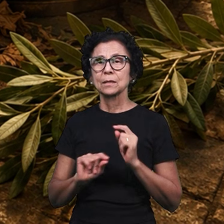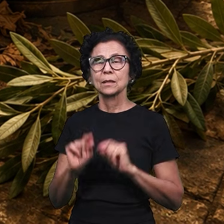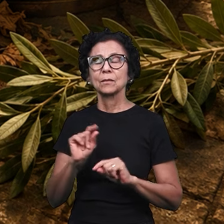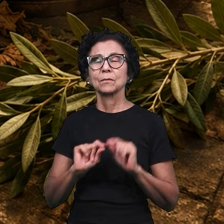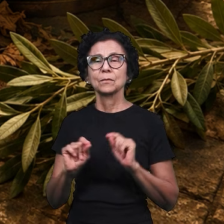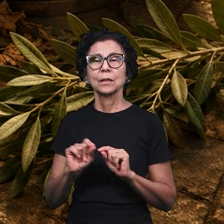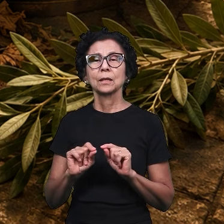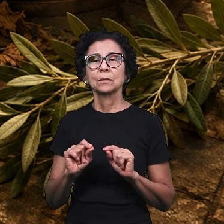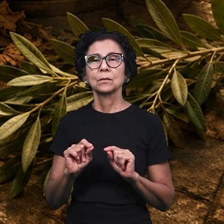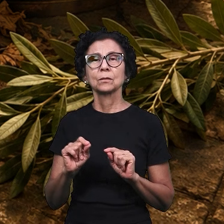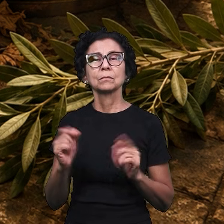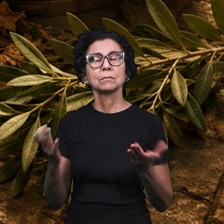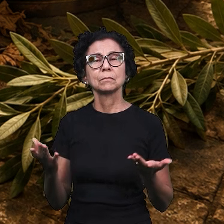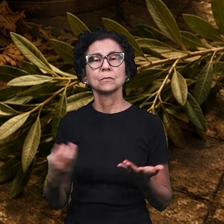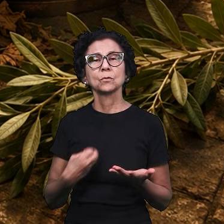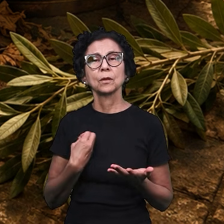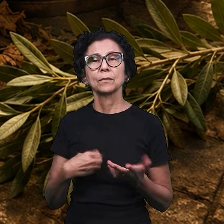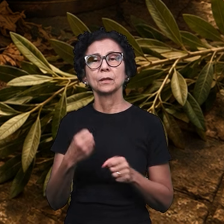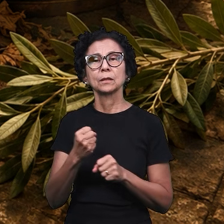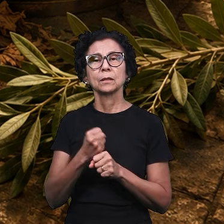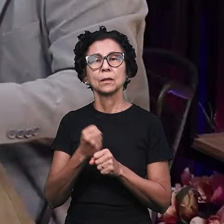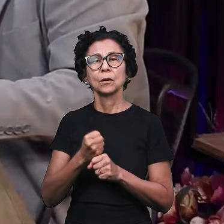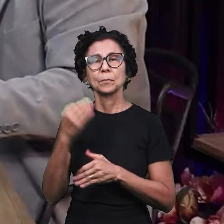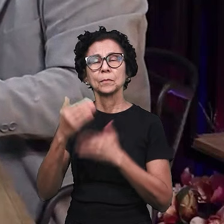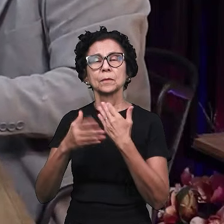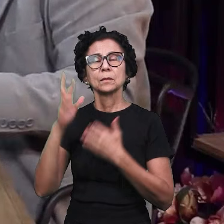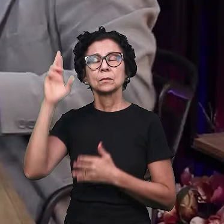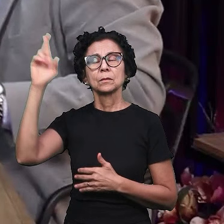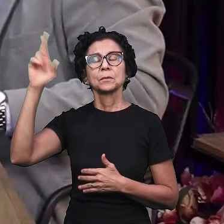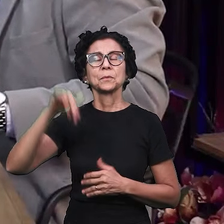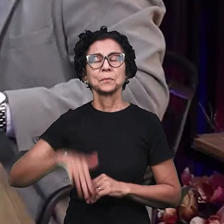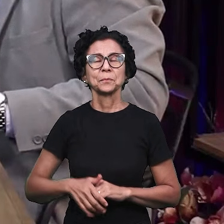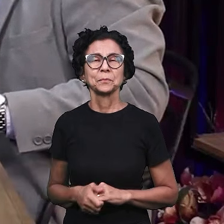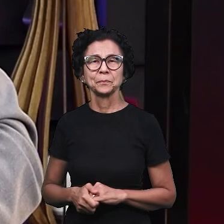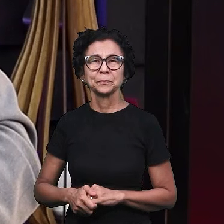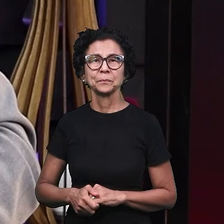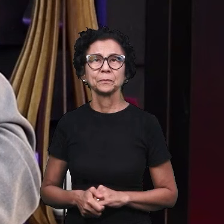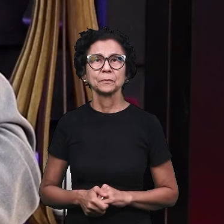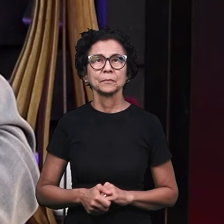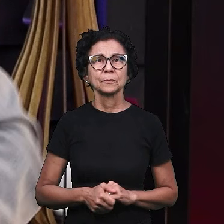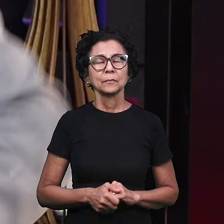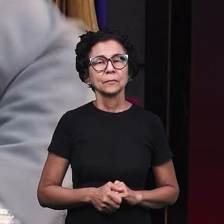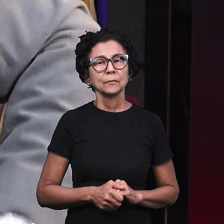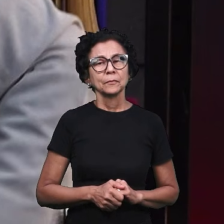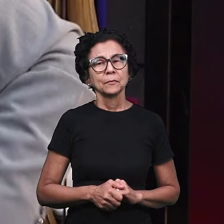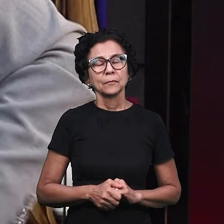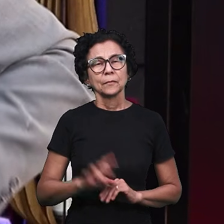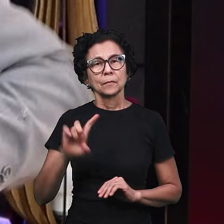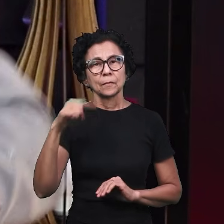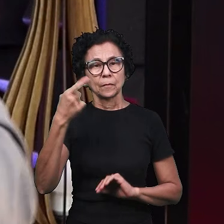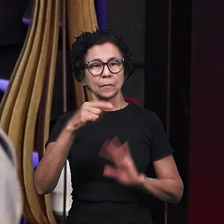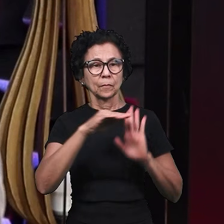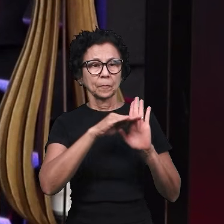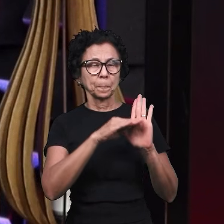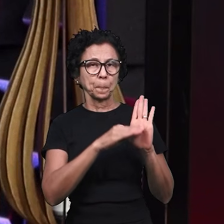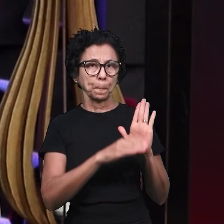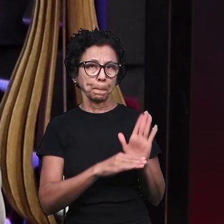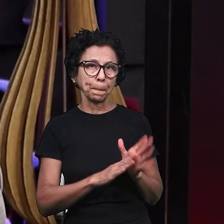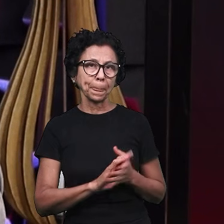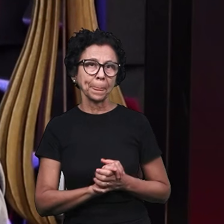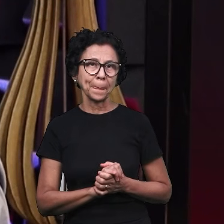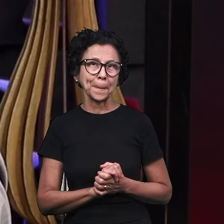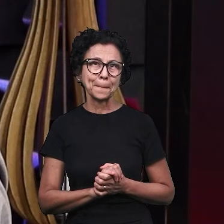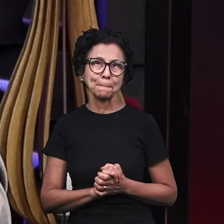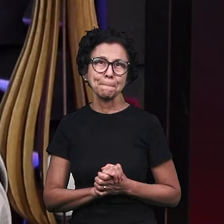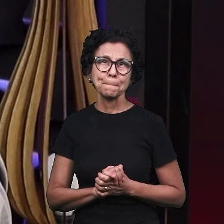Para o Senhor, que nossa vida seja uma vida de adoração, de louvor ao Senhor. Pastor Roberto, no próximo episódio dessa série especial,